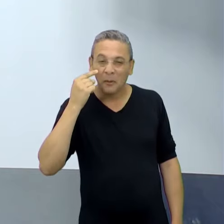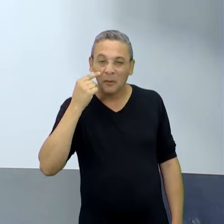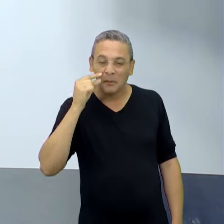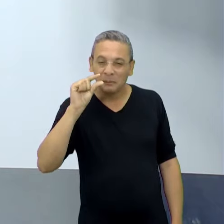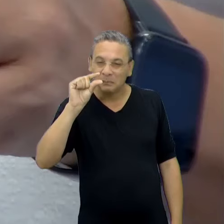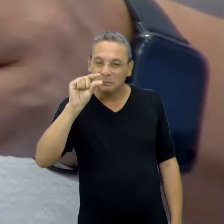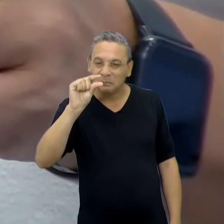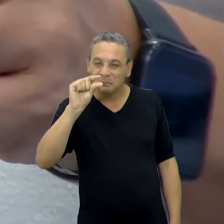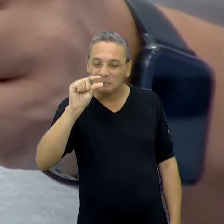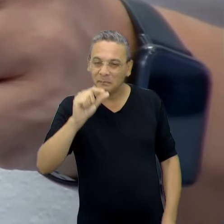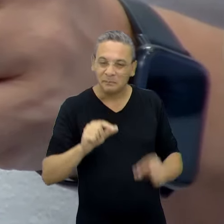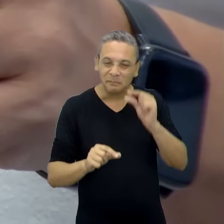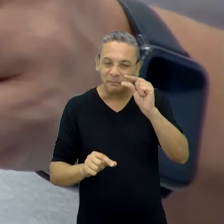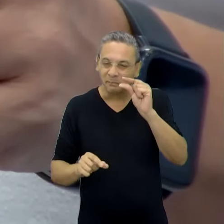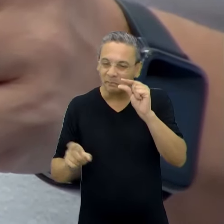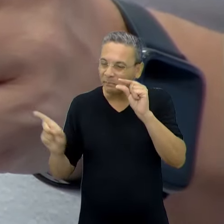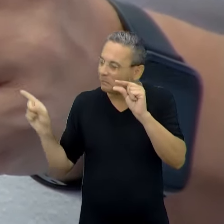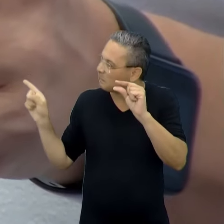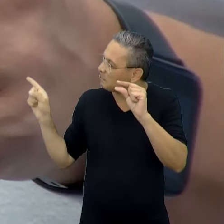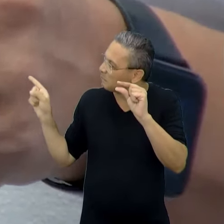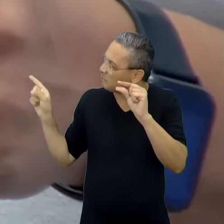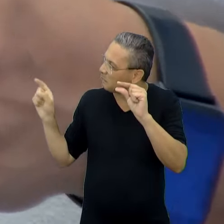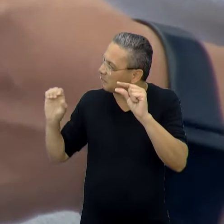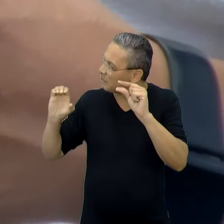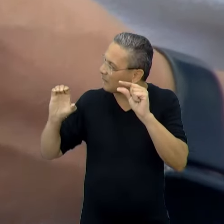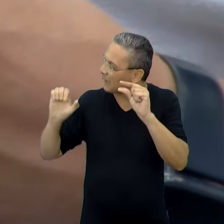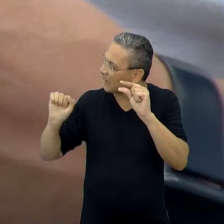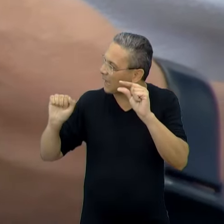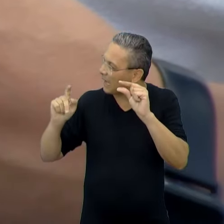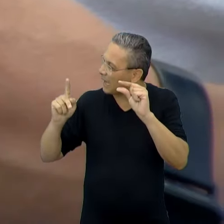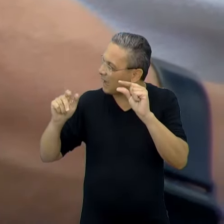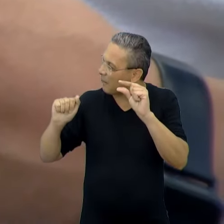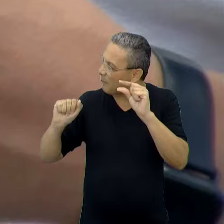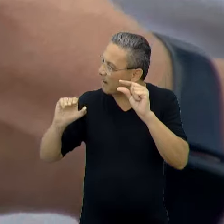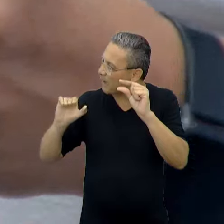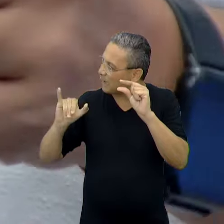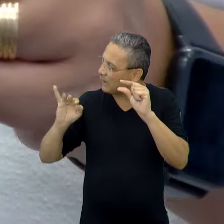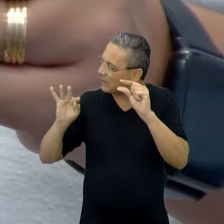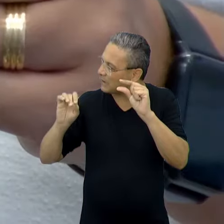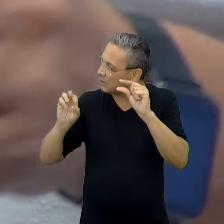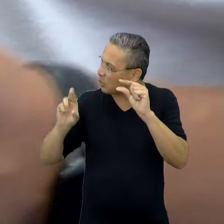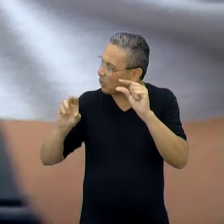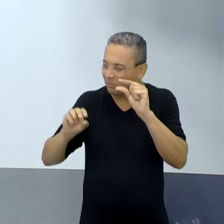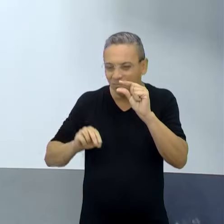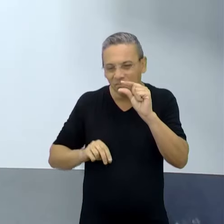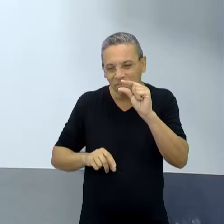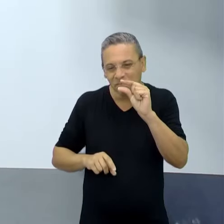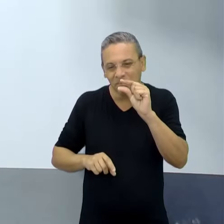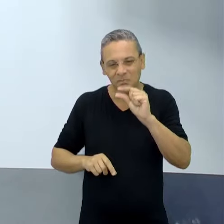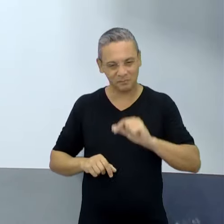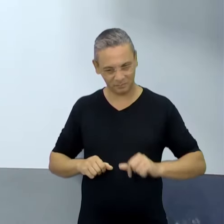ele é um componente eletrônico também, ó, pequeno, né? Ó, bem pequenininho mesmo.